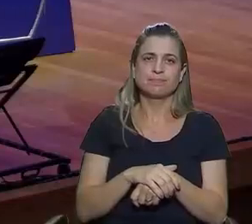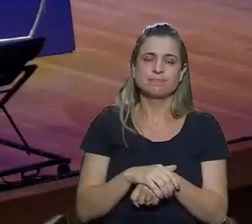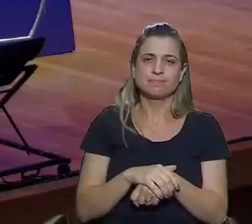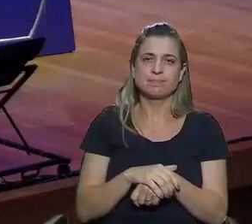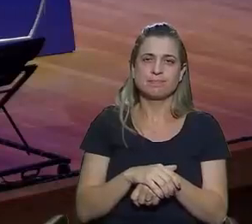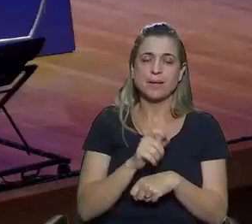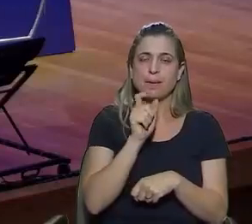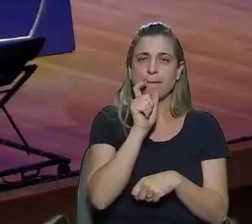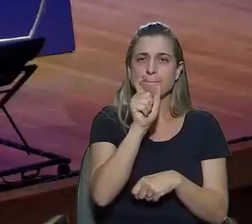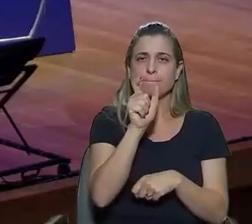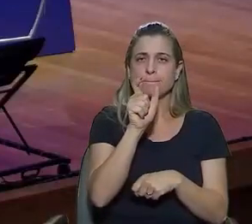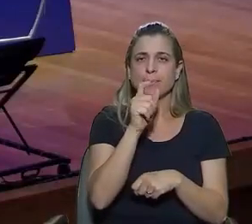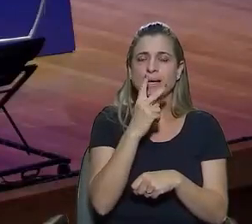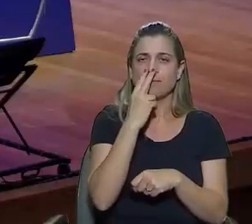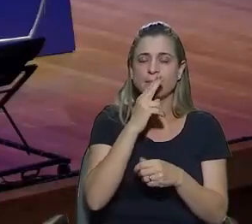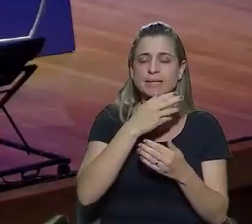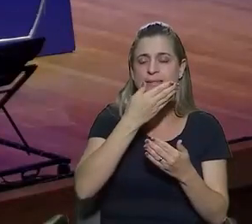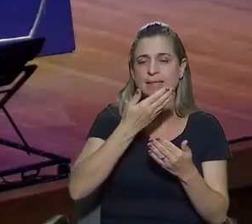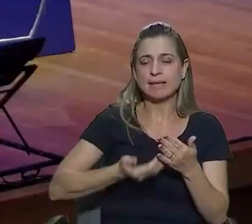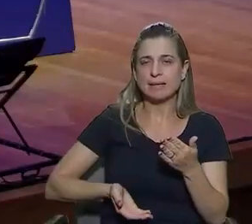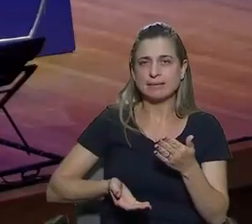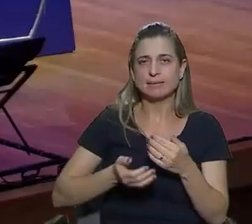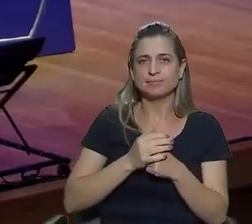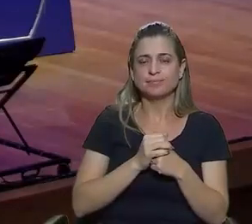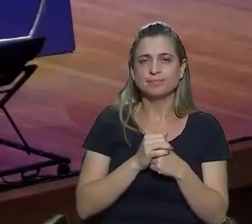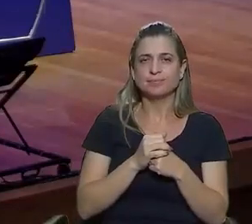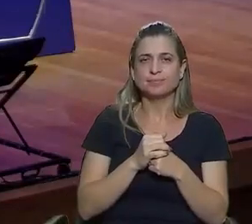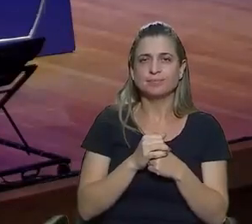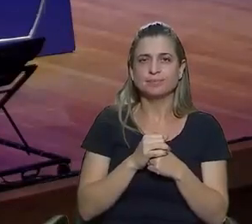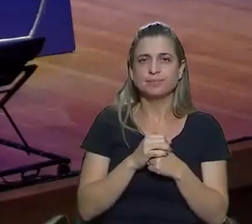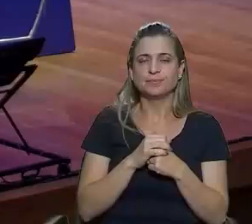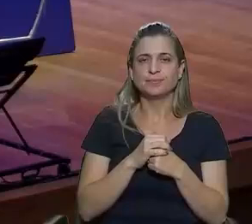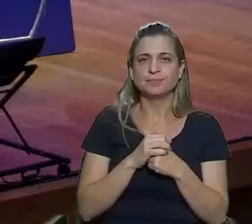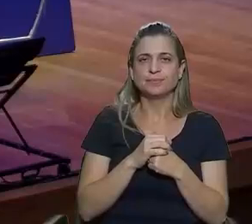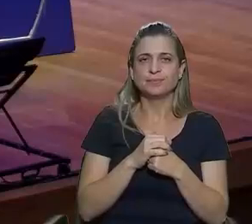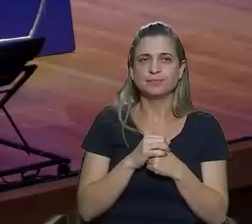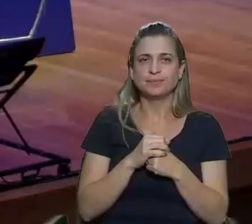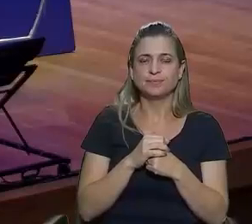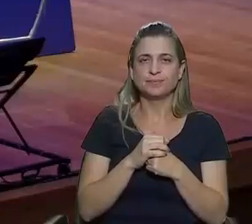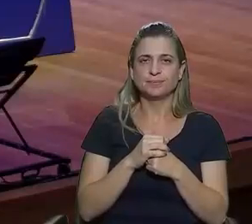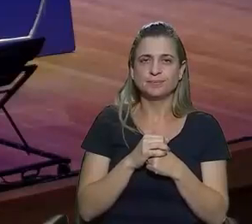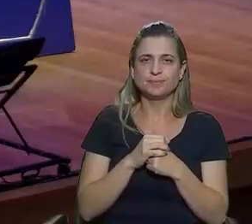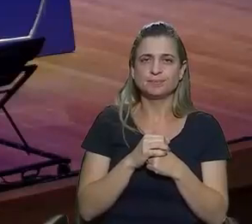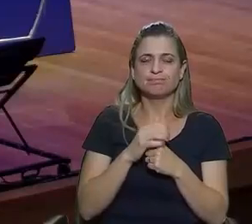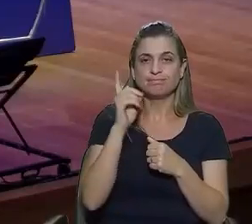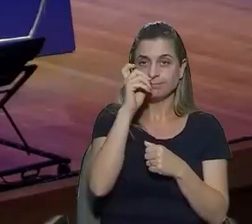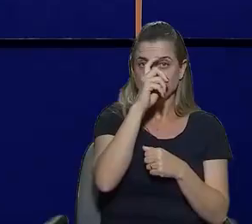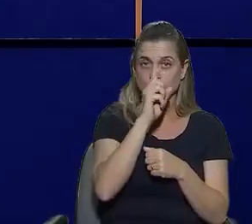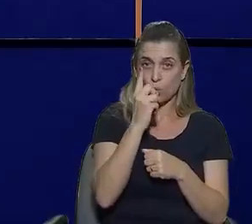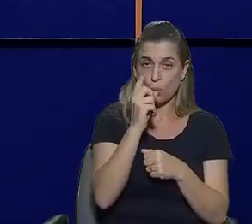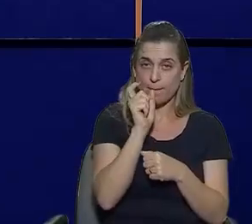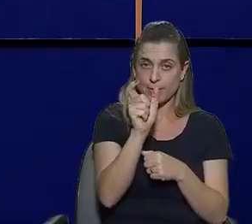Silêncio é que é linguagem original. E você, Miriam? Ai, que difícil, só uma.